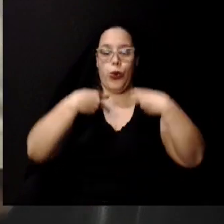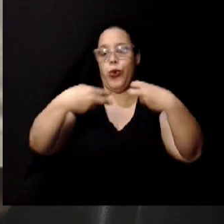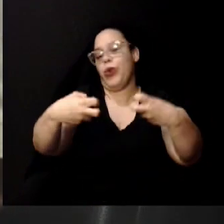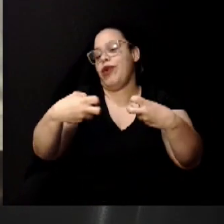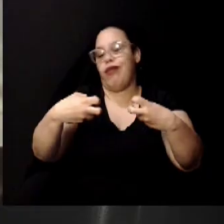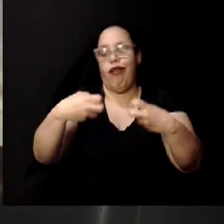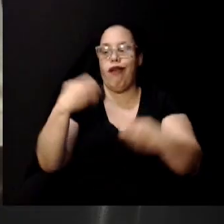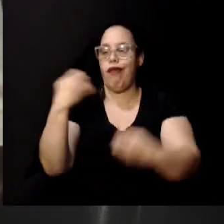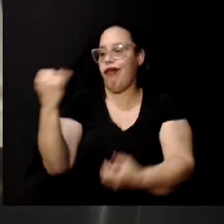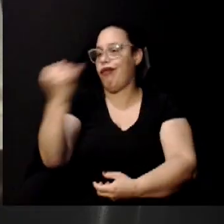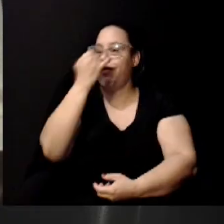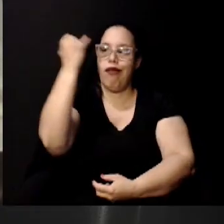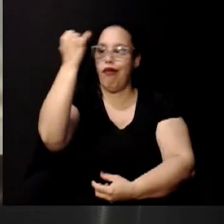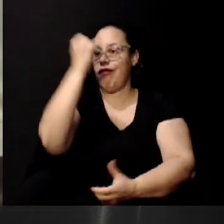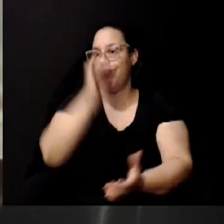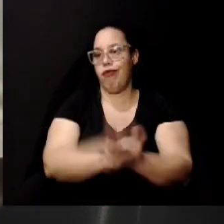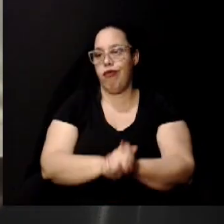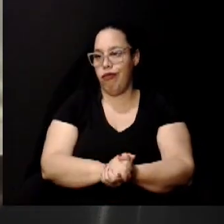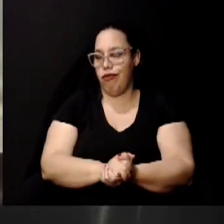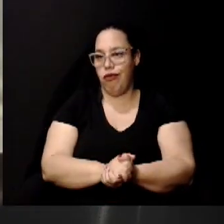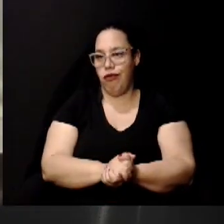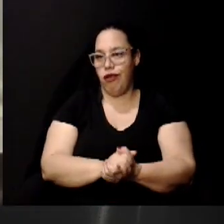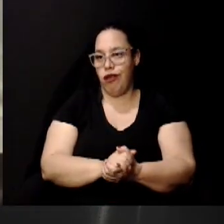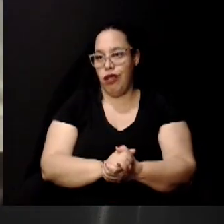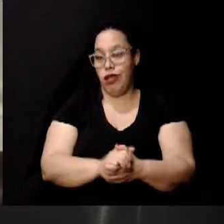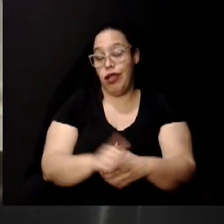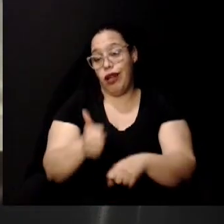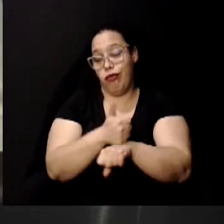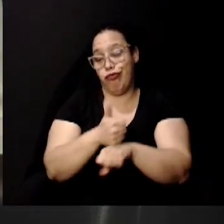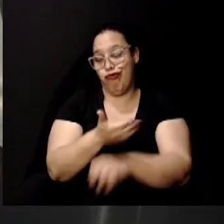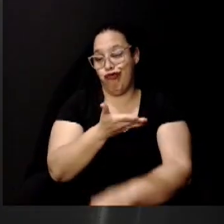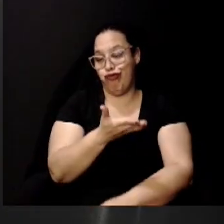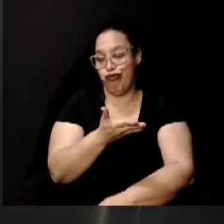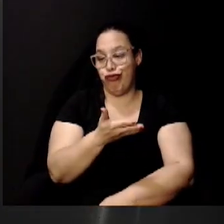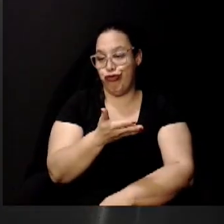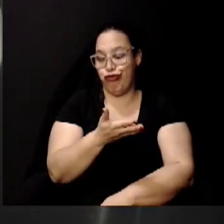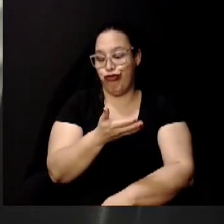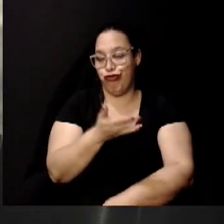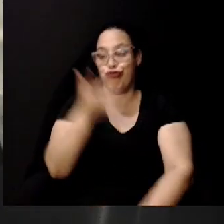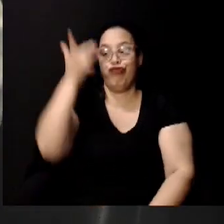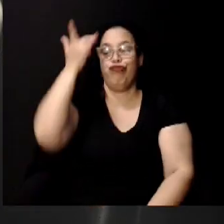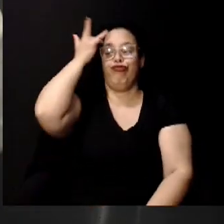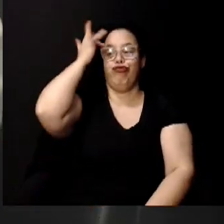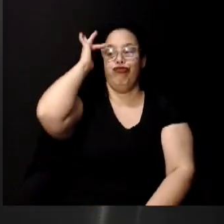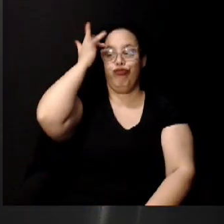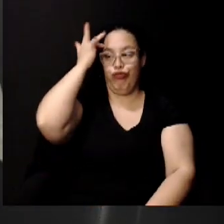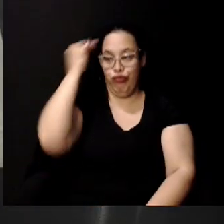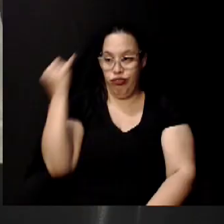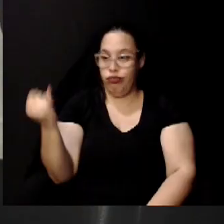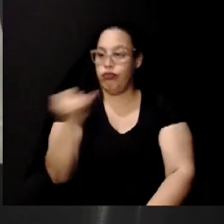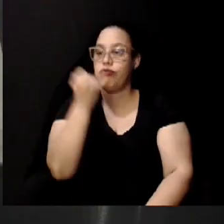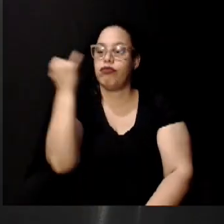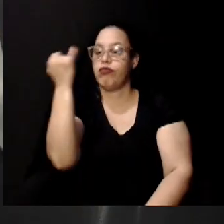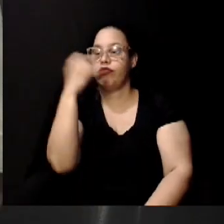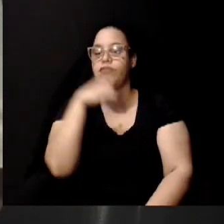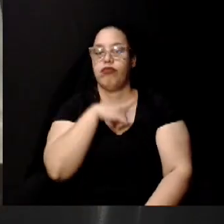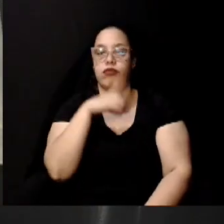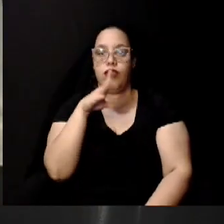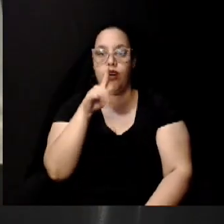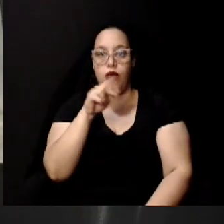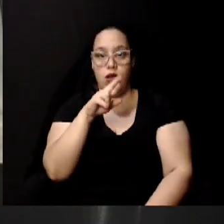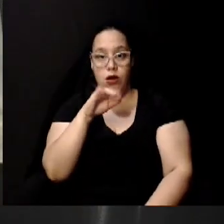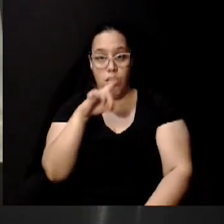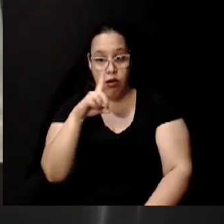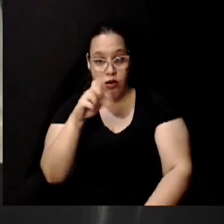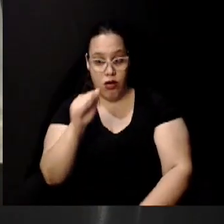importância desse trabalho. Então, eu acho que é importante que a gente tenha uma brigada própria na